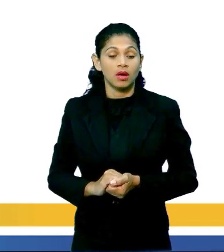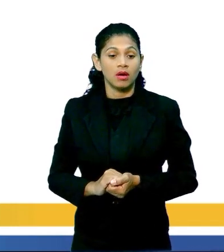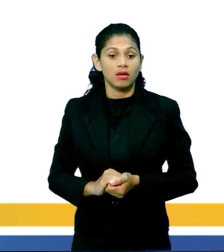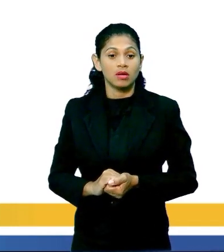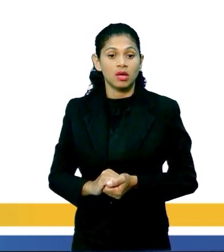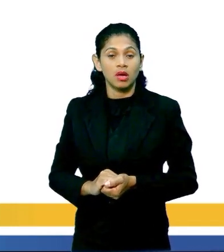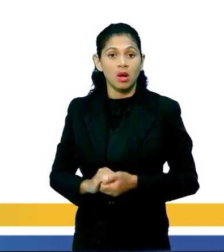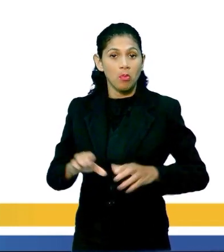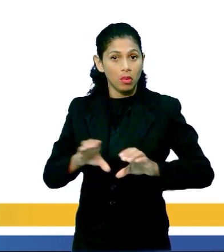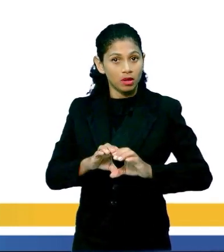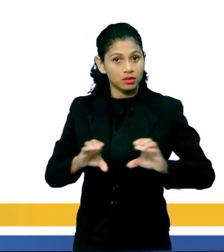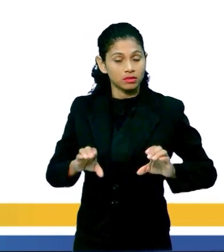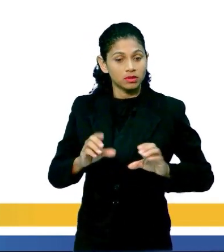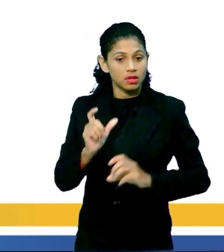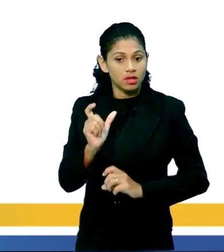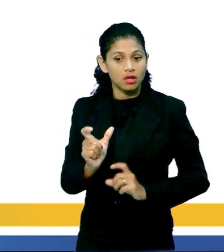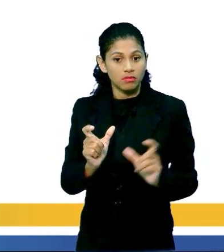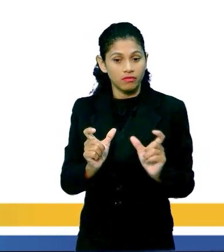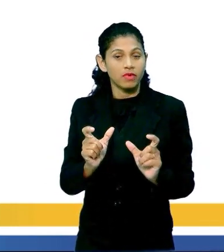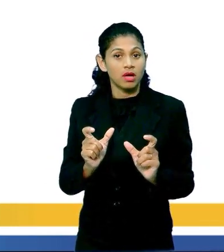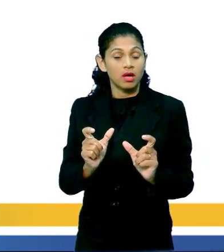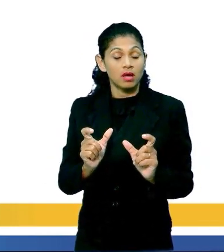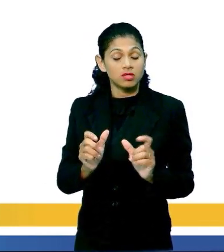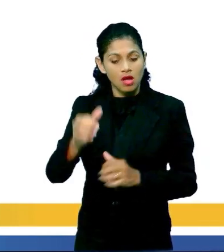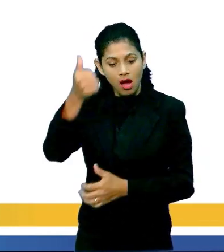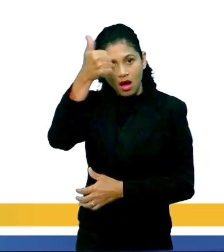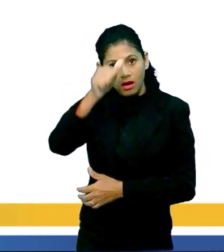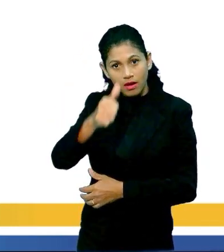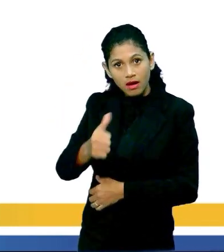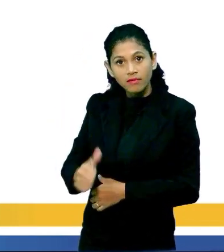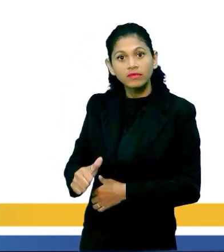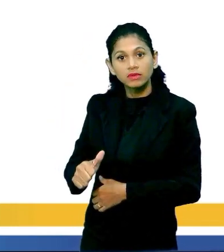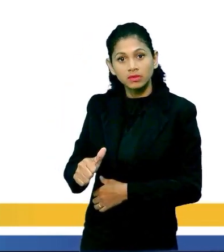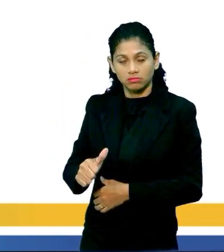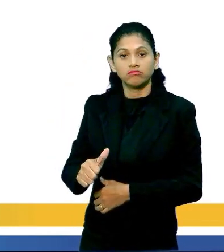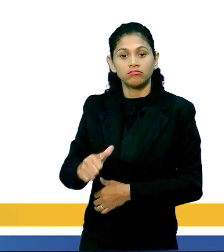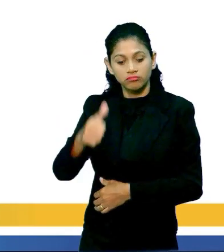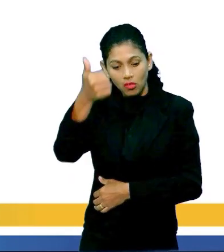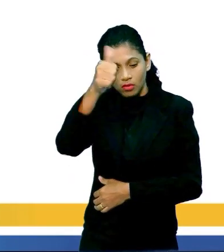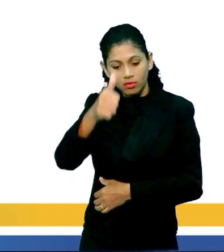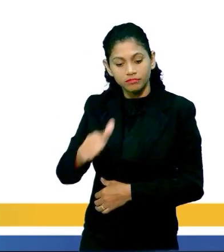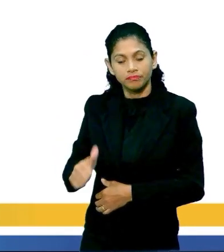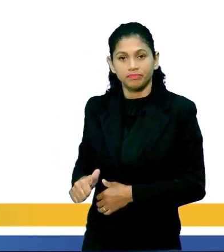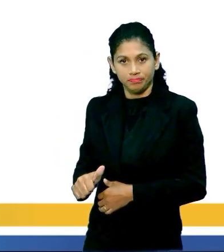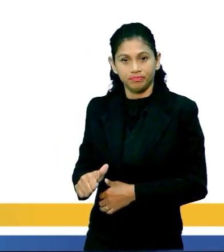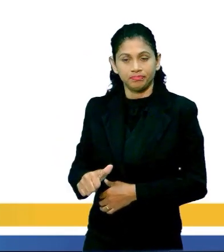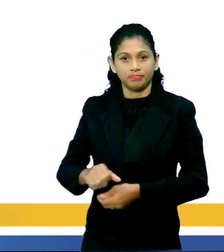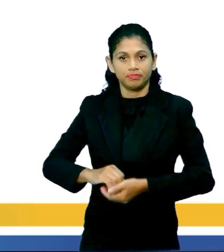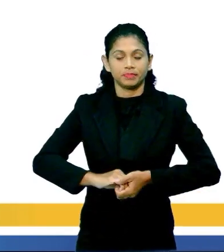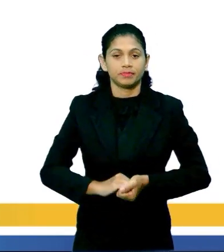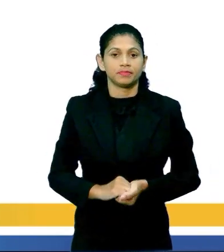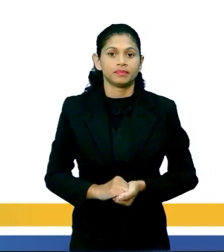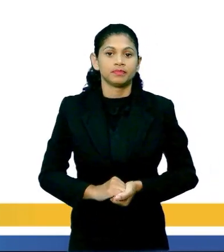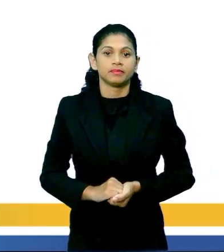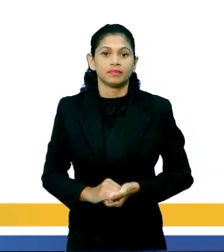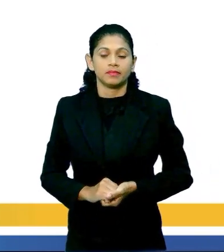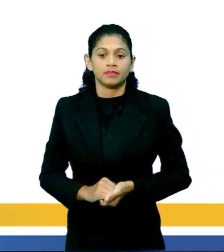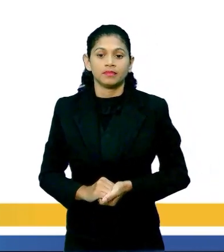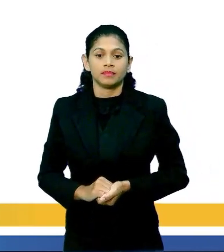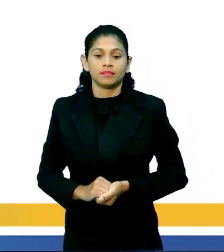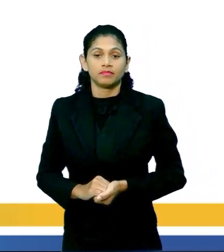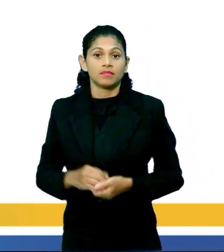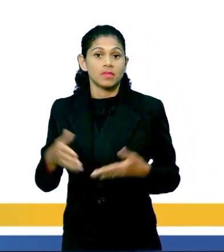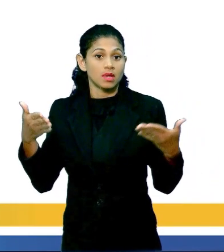uma avaliação. Então, a palavra assessment significa avaliação, ok? Agora vamos ler